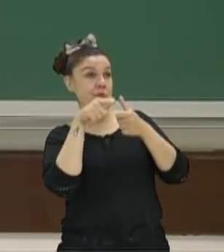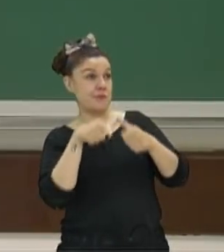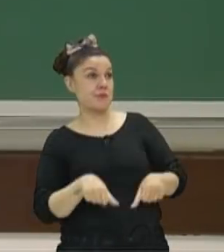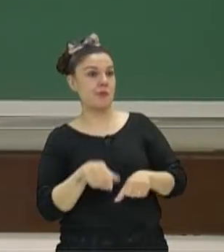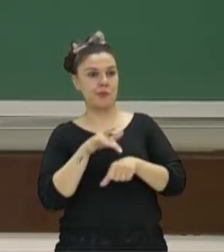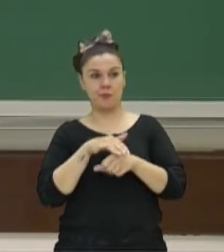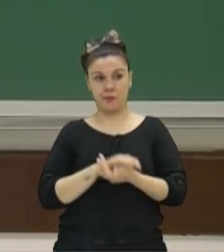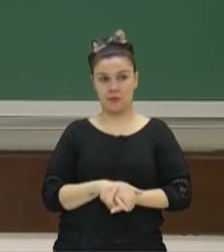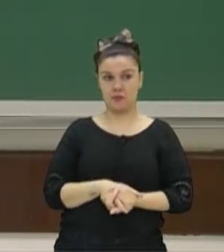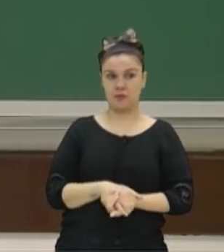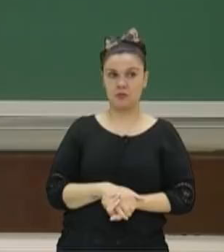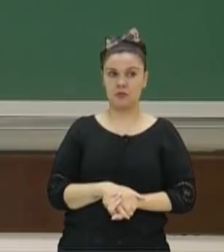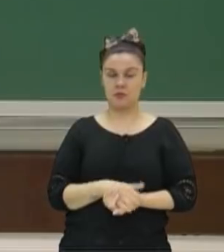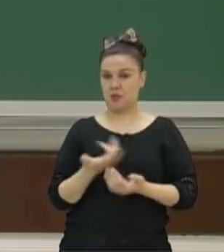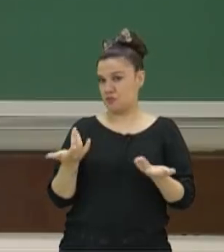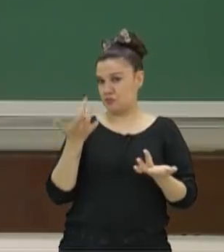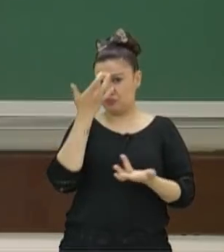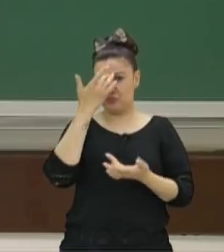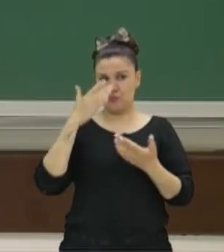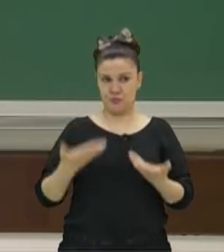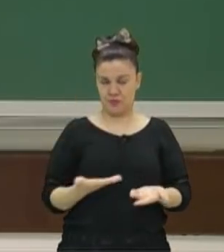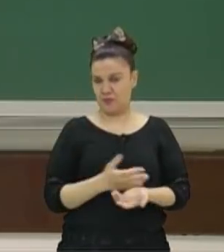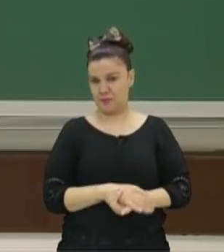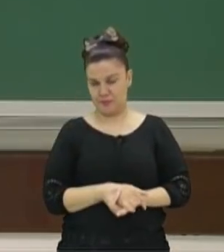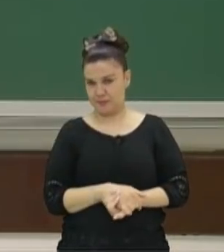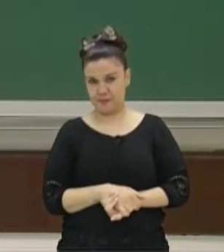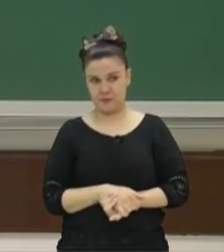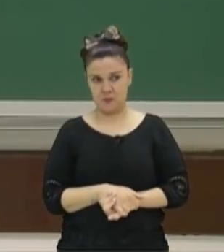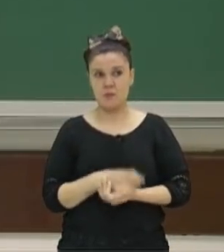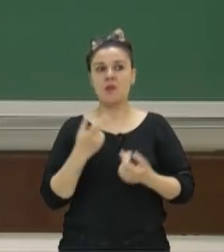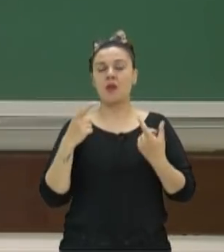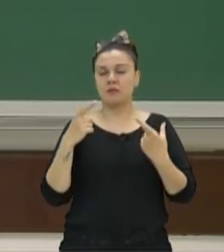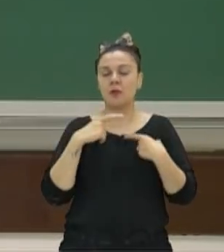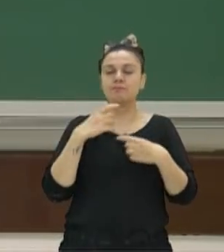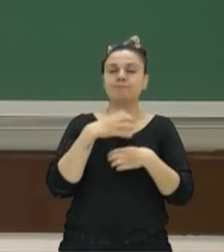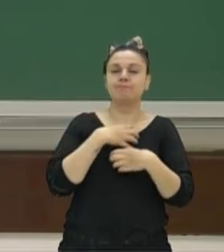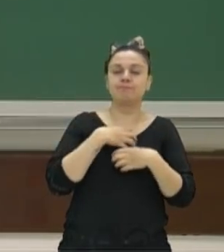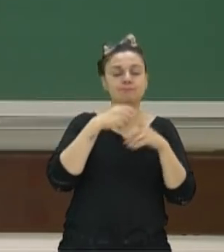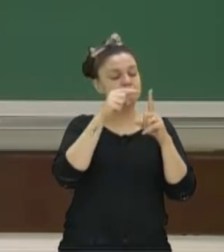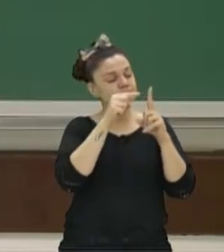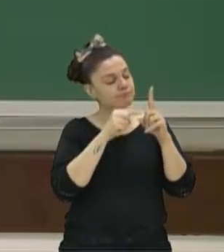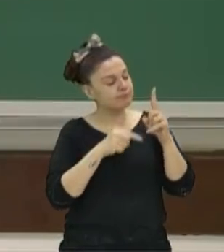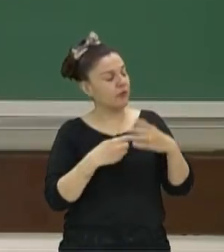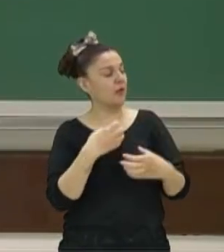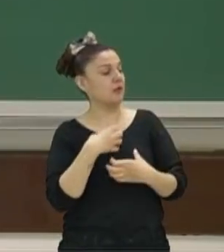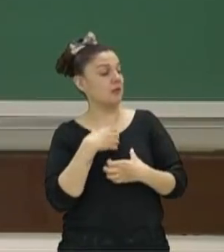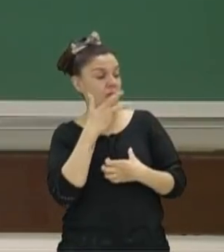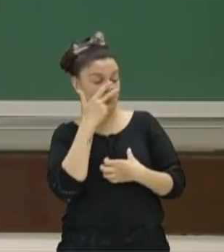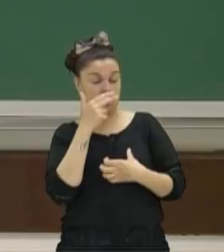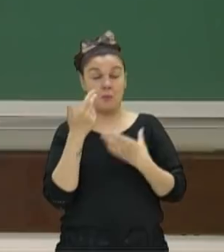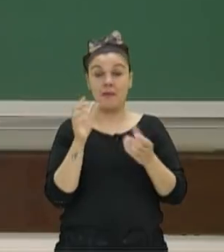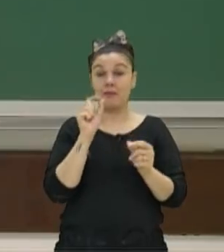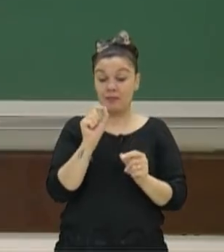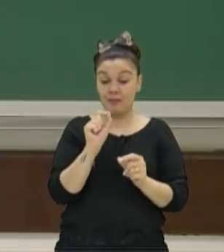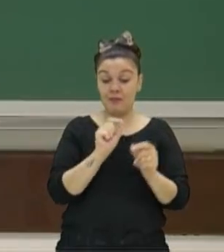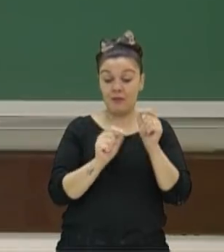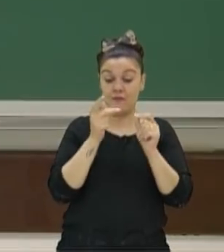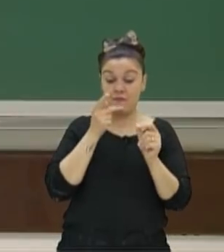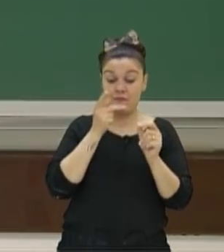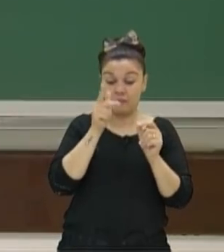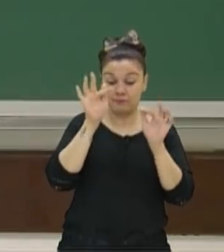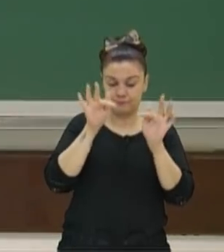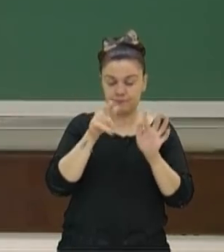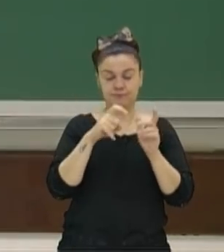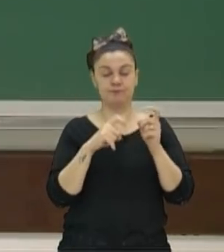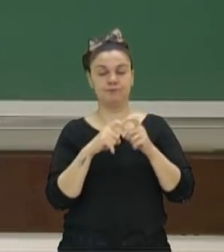com tal coisa. A gente não pode achar, né? Embora com os sintomas a gente possa suspeitar, quem vai nos diagnosticar é um